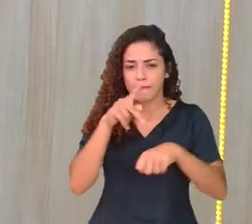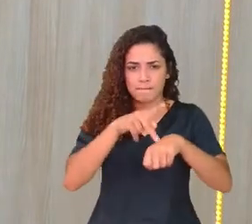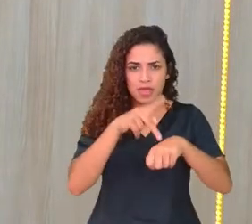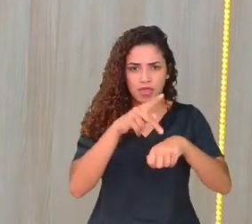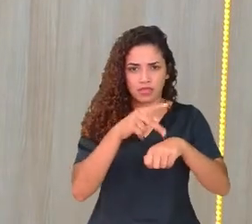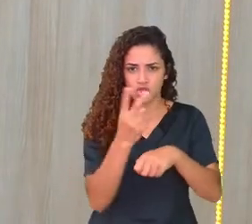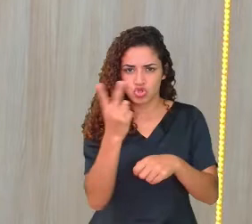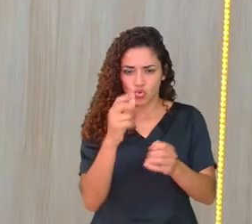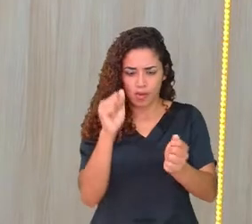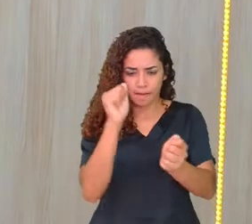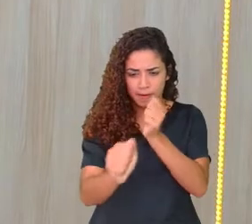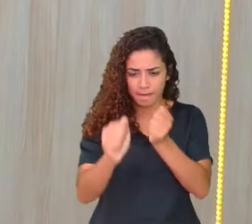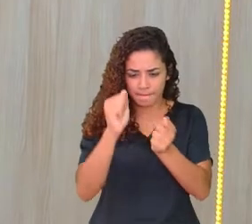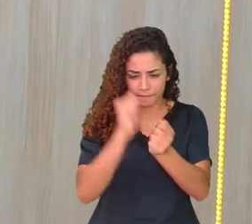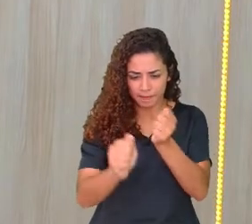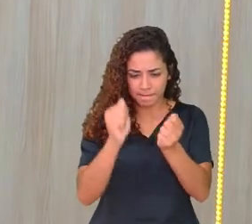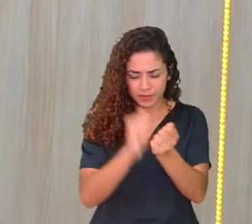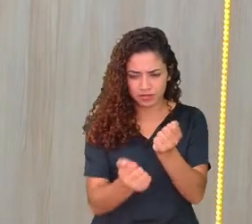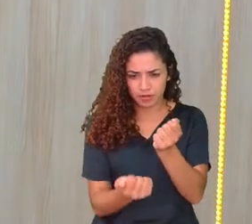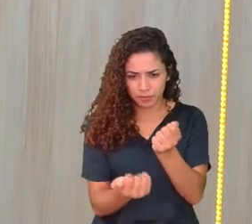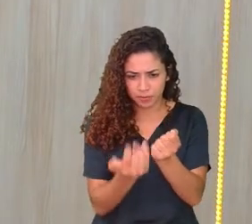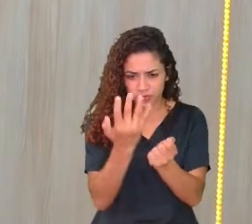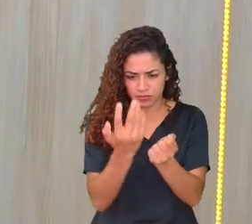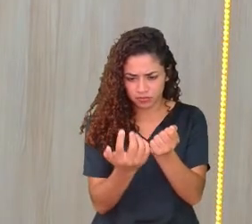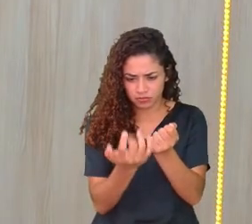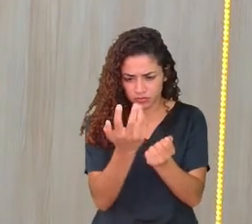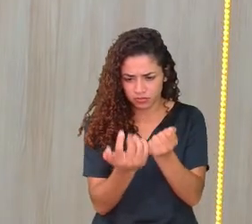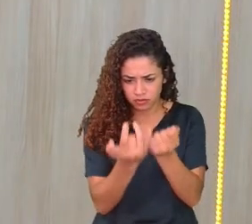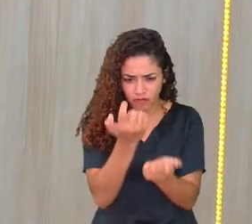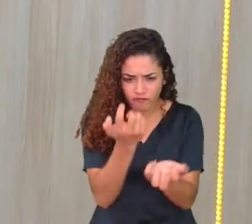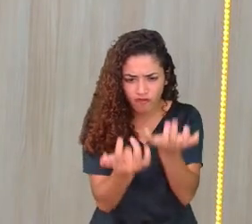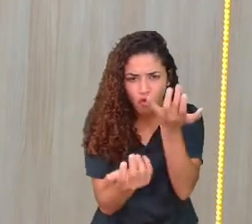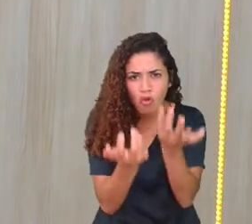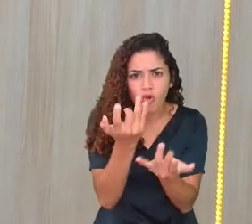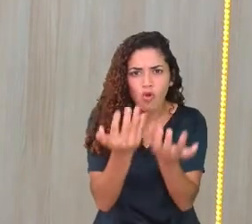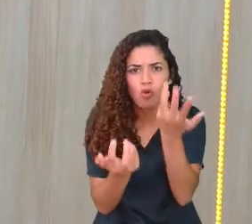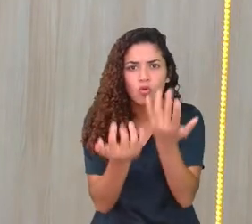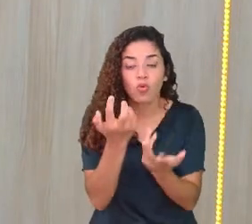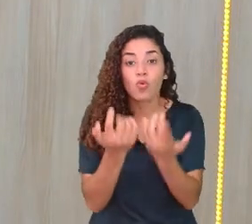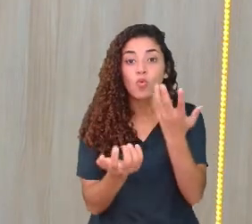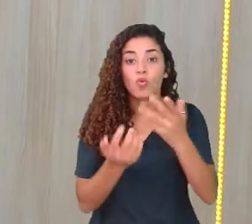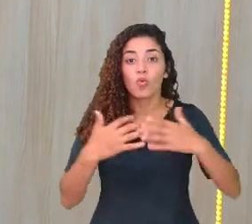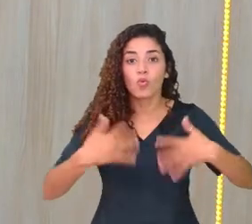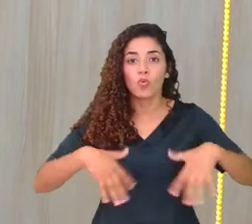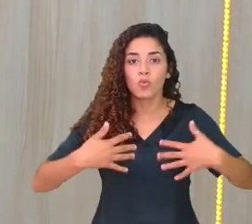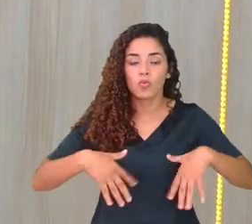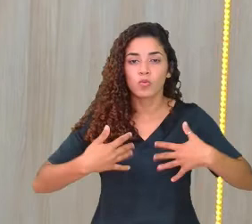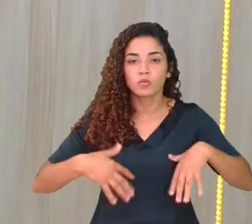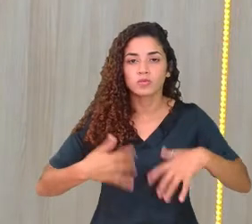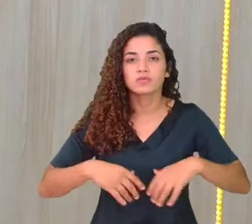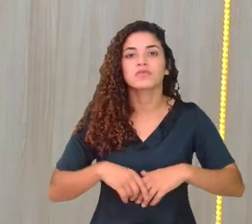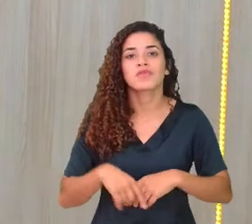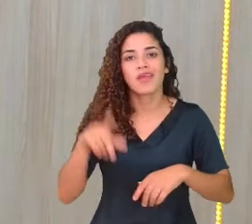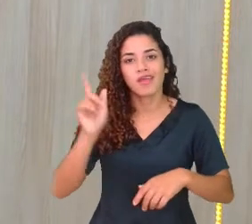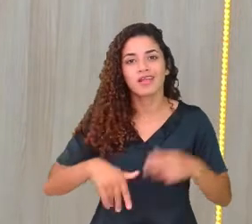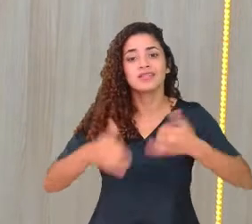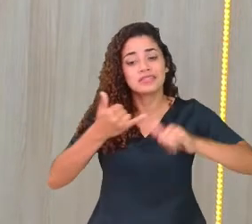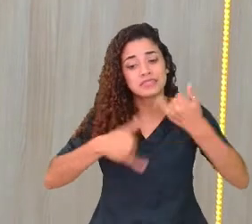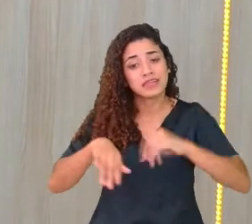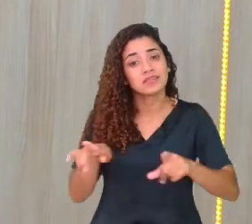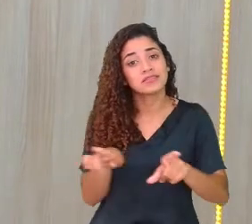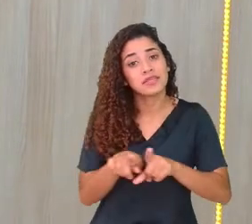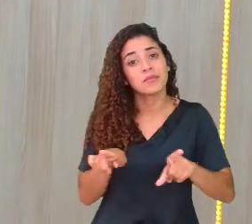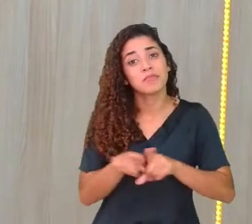saíam faíscas. E aí eles foram descobrindo o fogo, já foram gerando através da eletricidade, né,